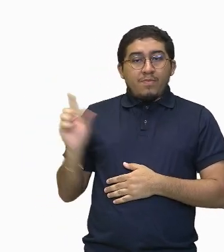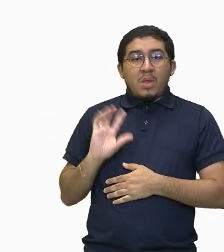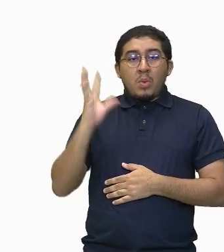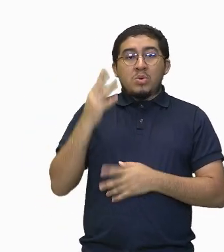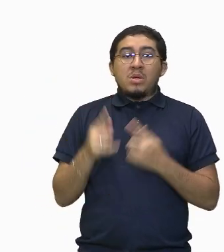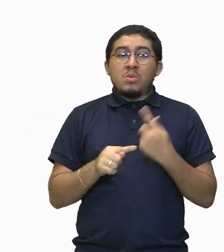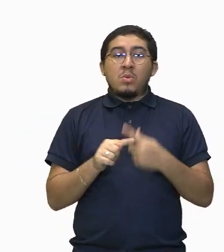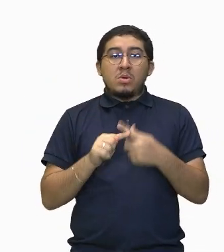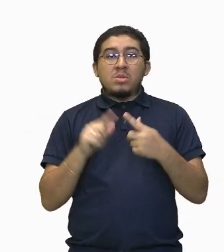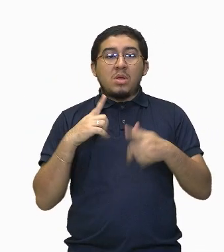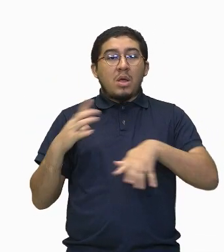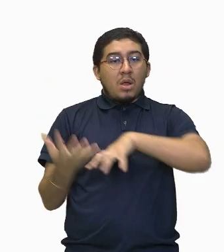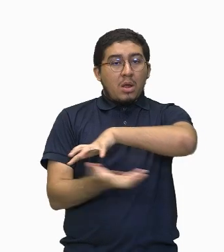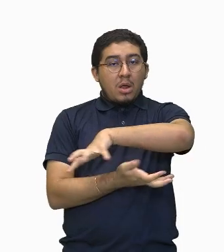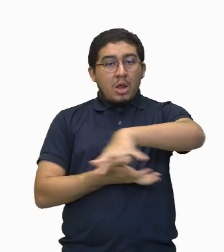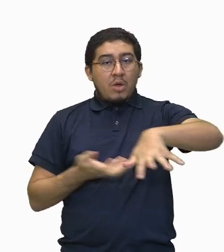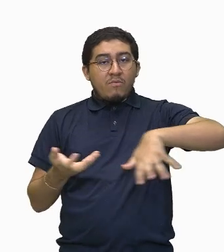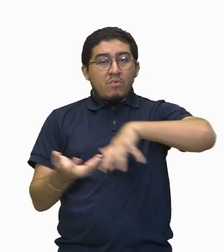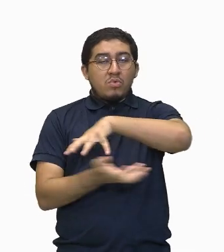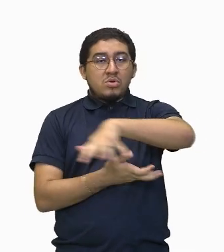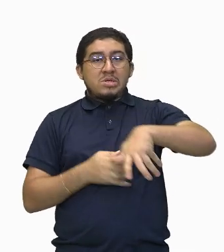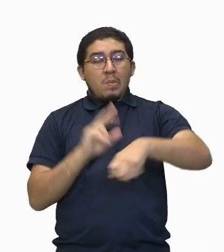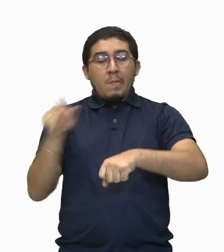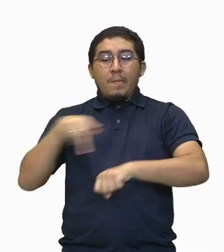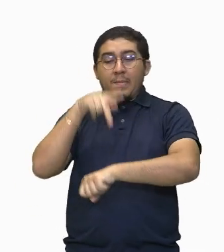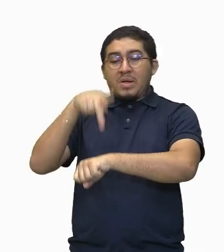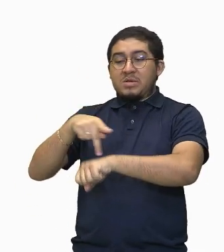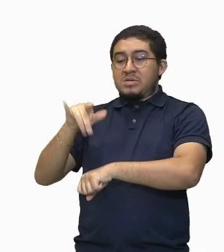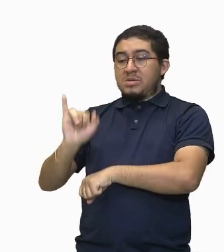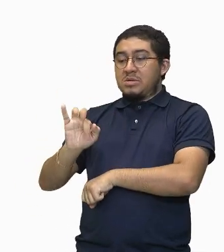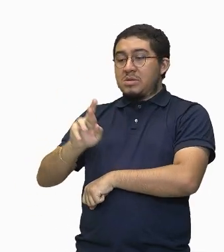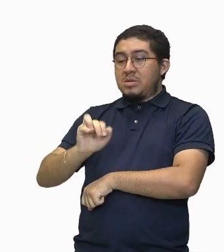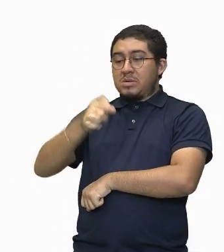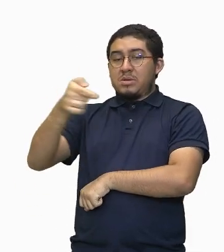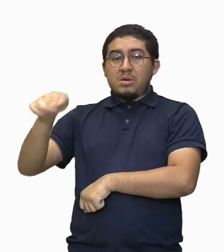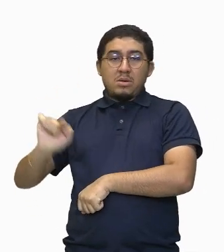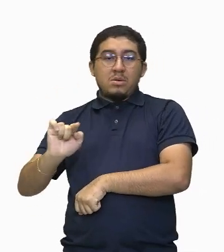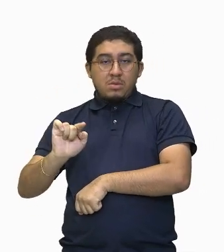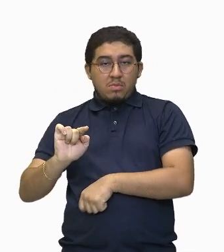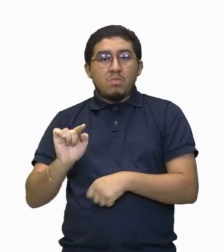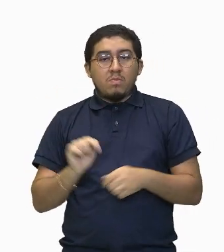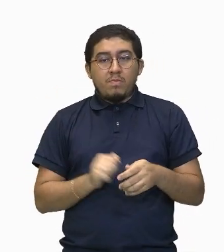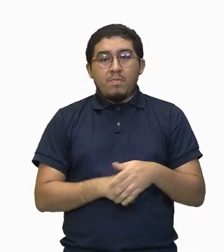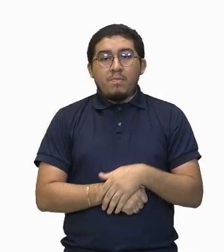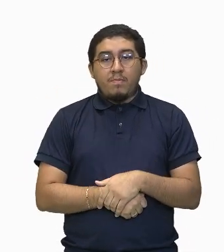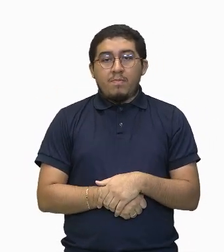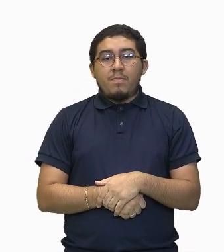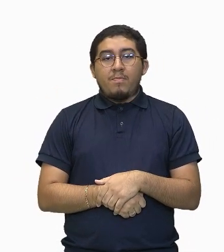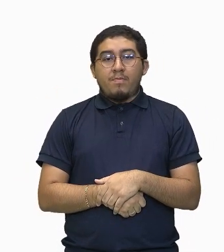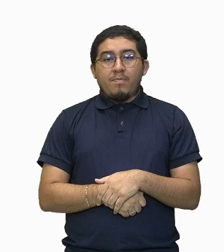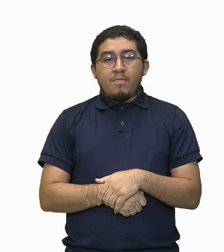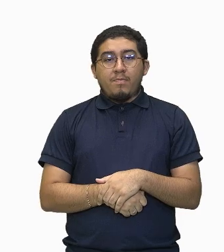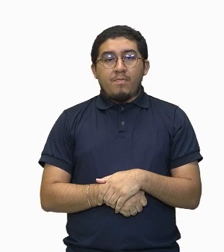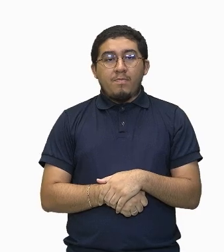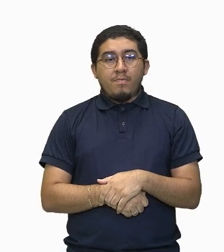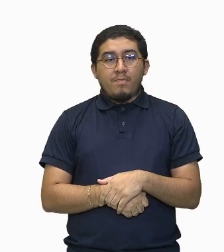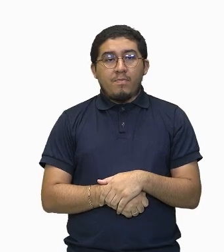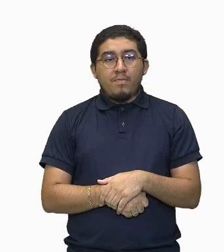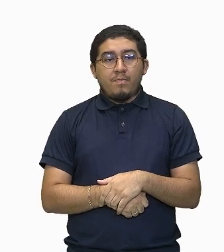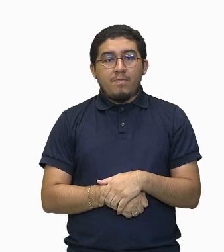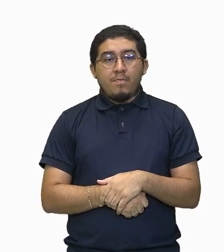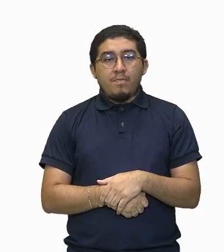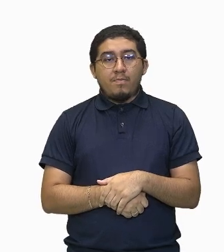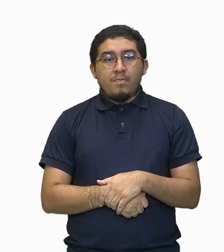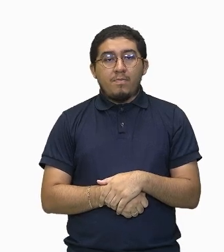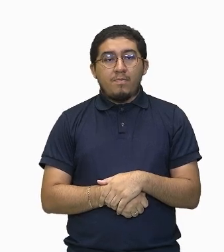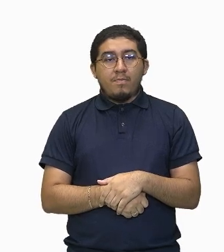da Revolução Iraniana, que vai acontecer onde o Shah, Reza Pahlavi, ele